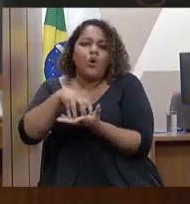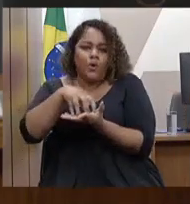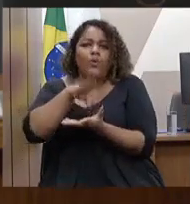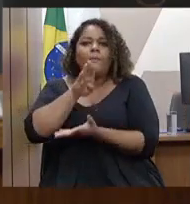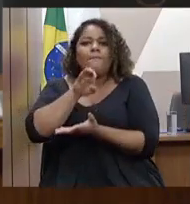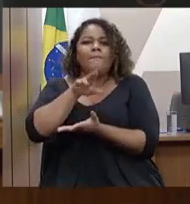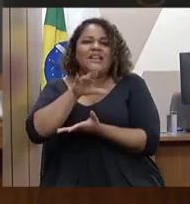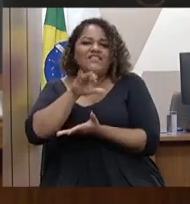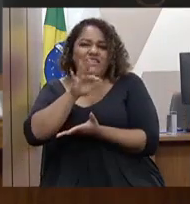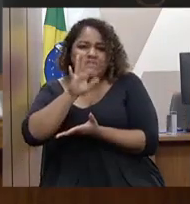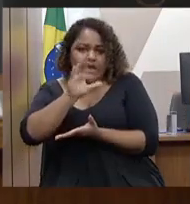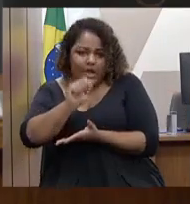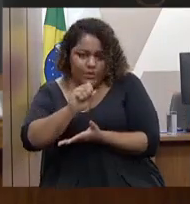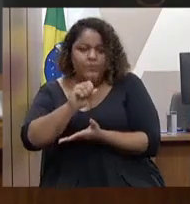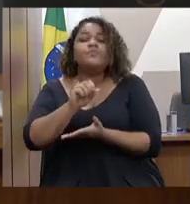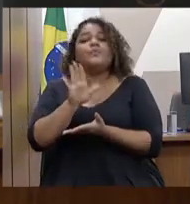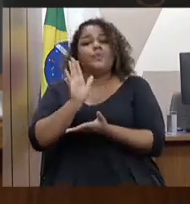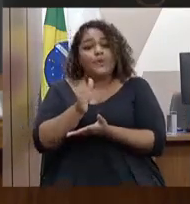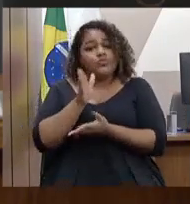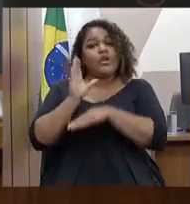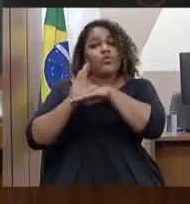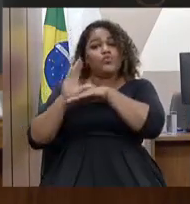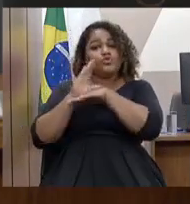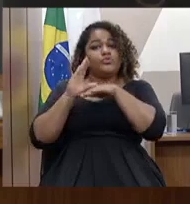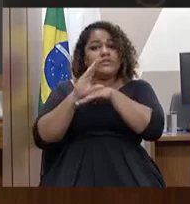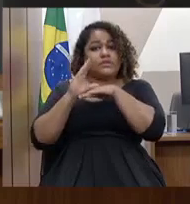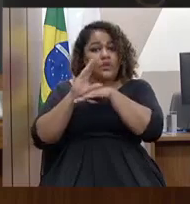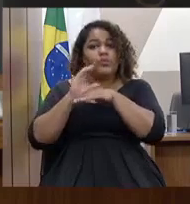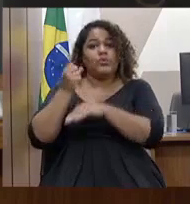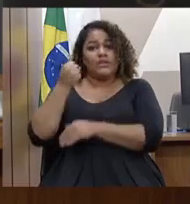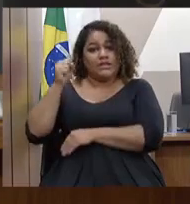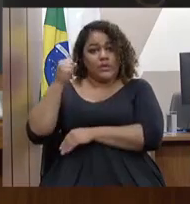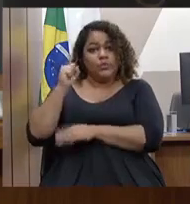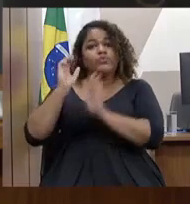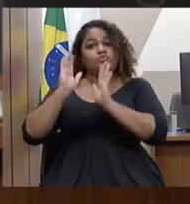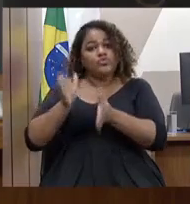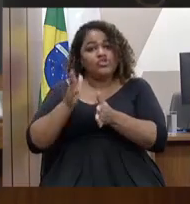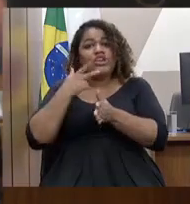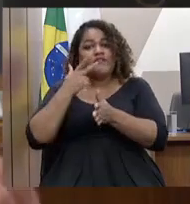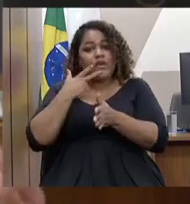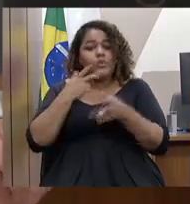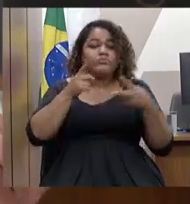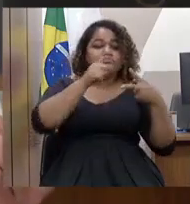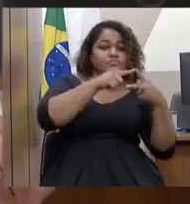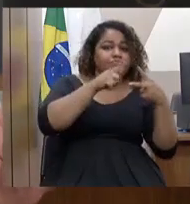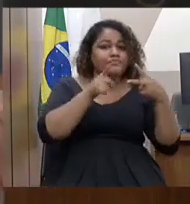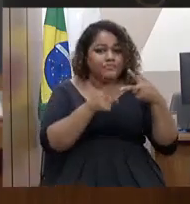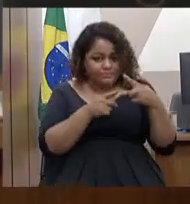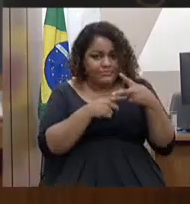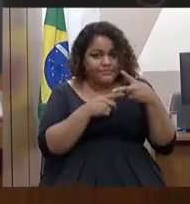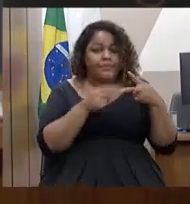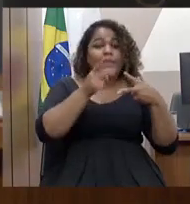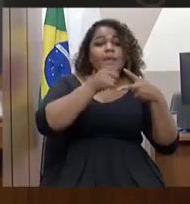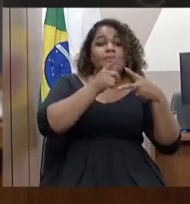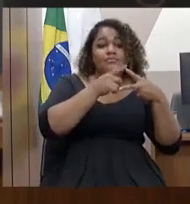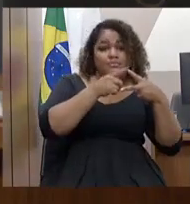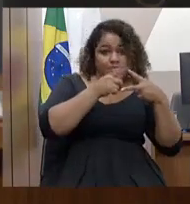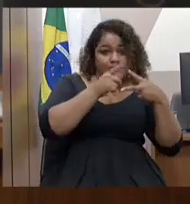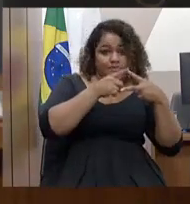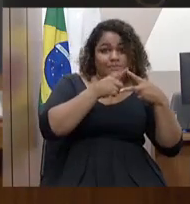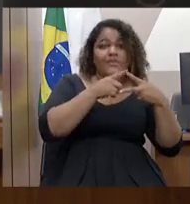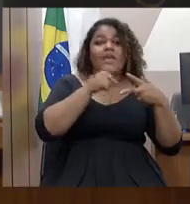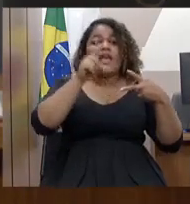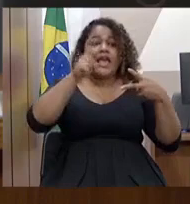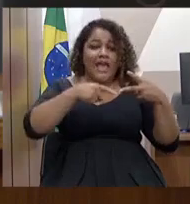qual a redação original um debate separando esses dois tipos de conflito conflito beneficiário com o órgão